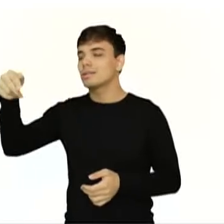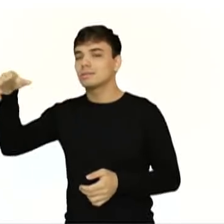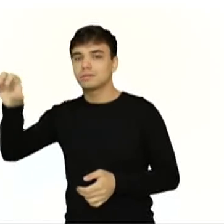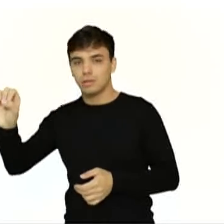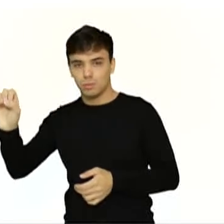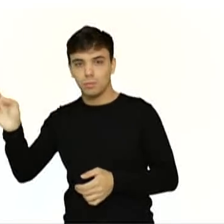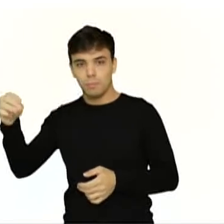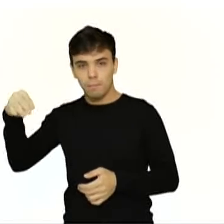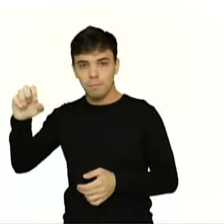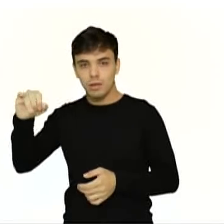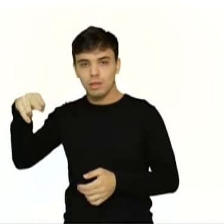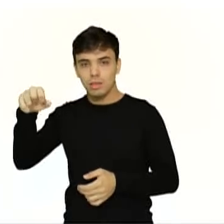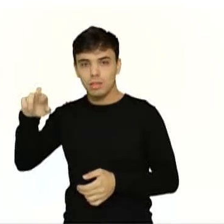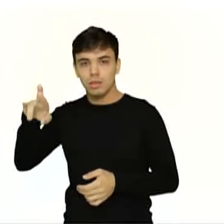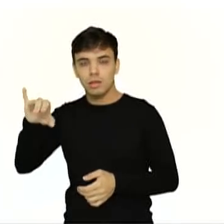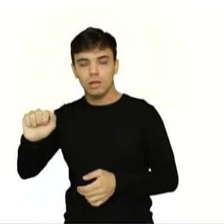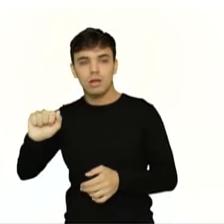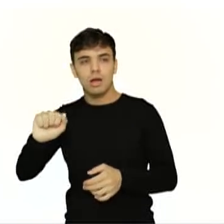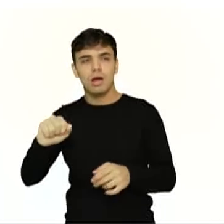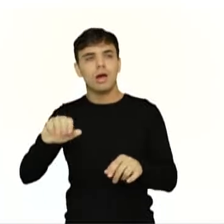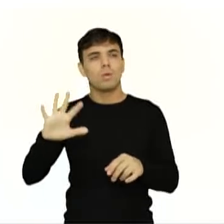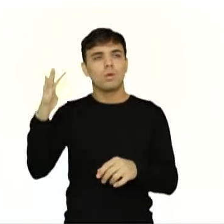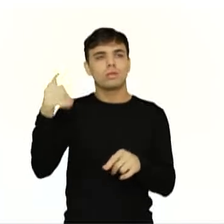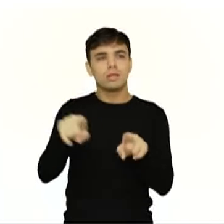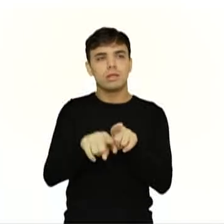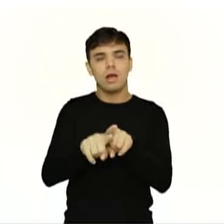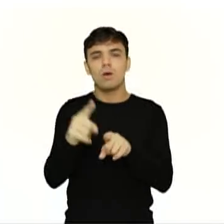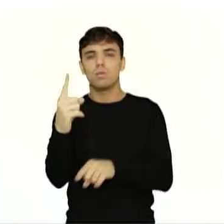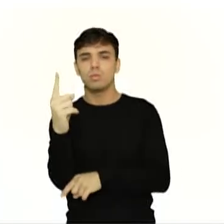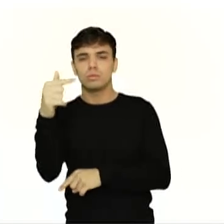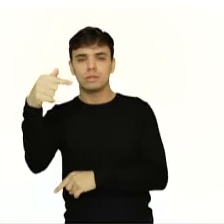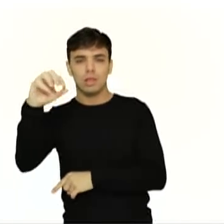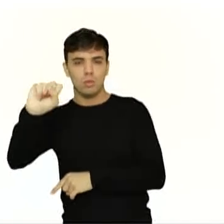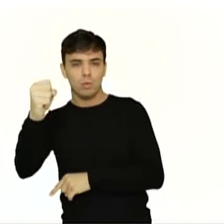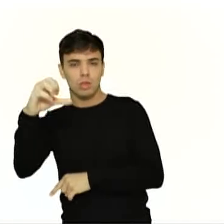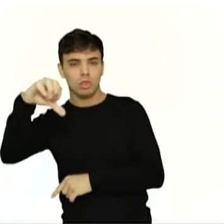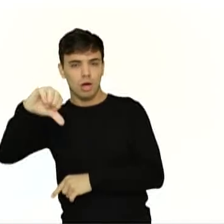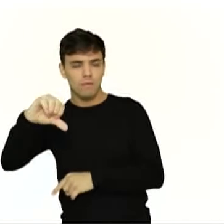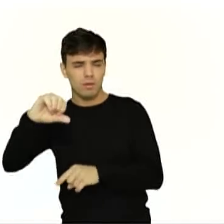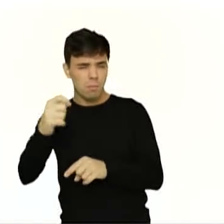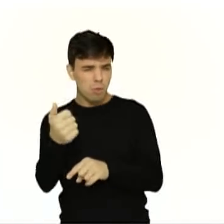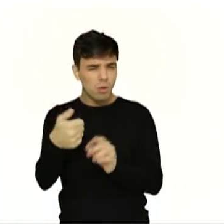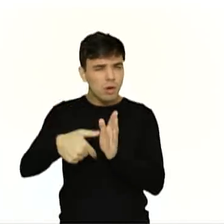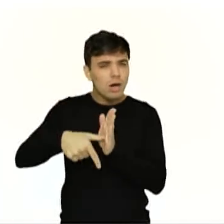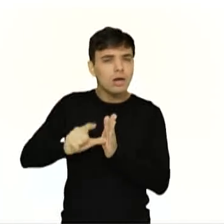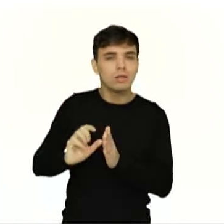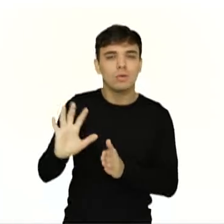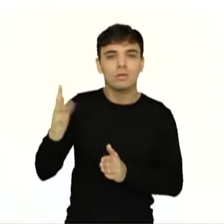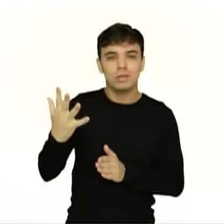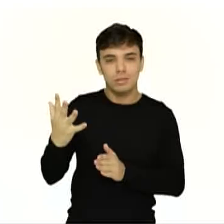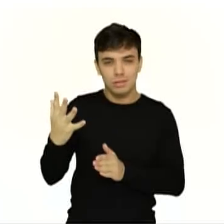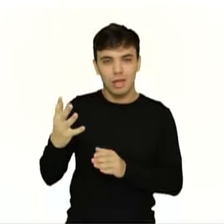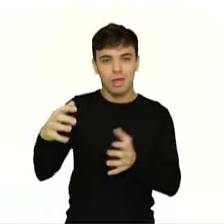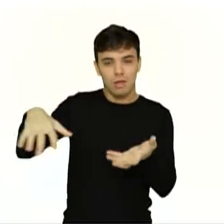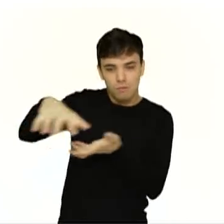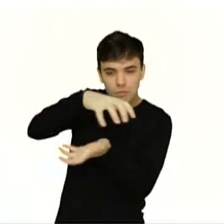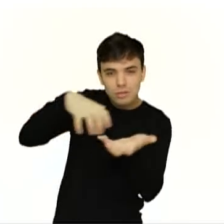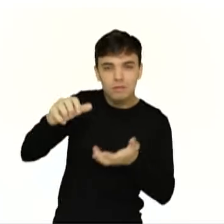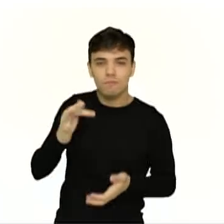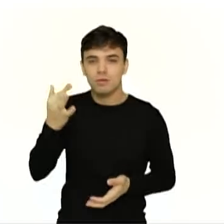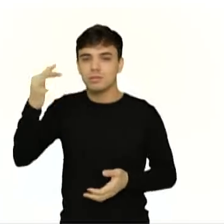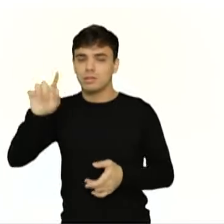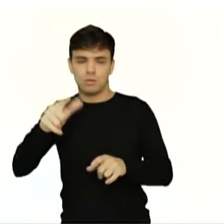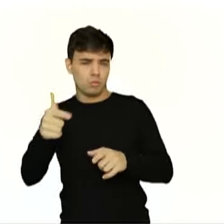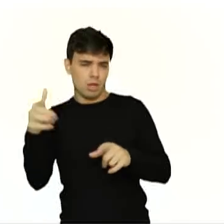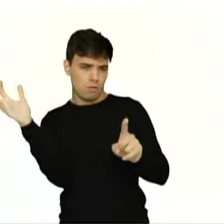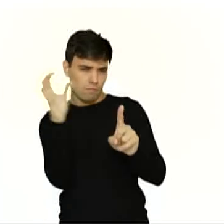vai ocorrer em 1789, um pouco antes de acontecer a Revolução Francesa. Mas ele ocorre aqui no Brasil, ele não tem influência da Revolução Francesa,